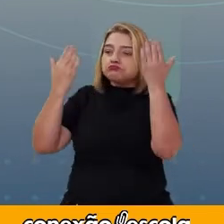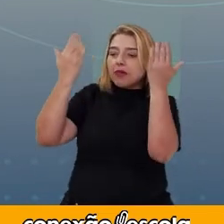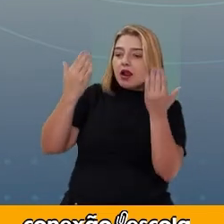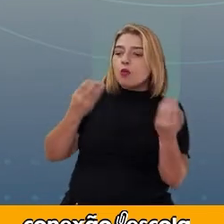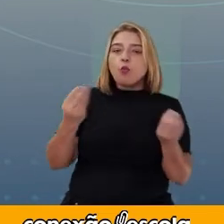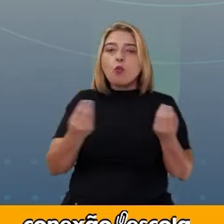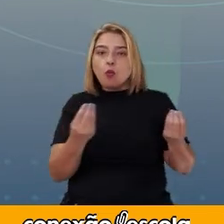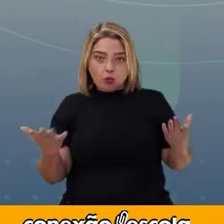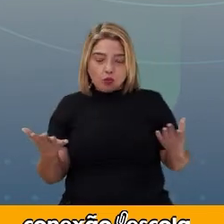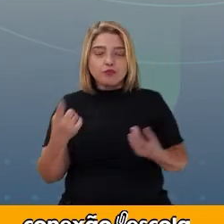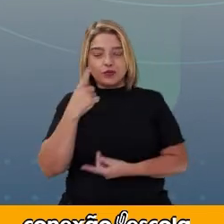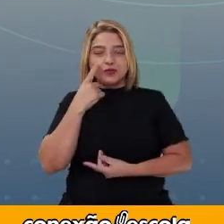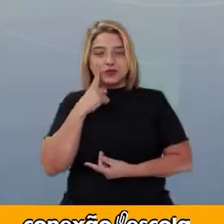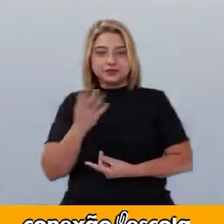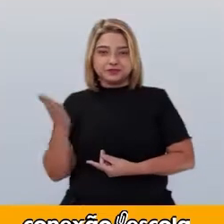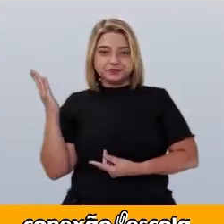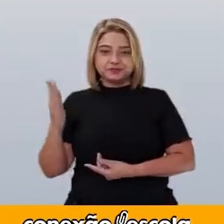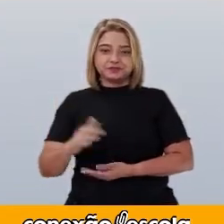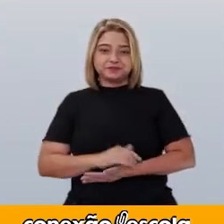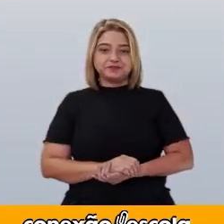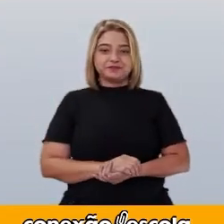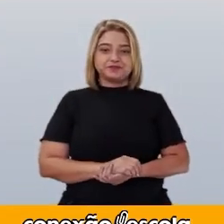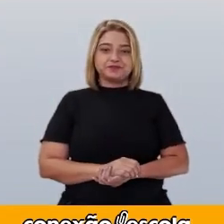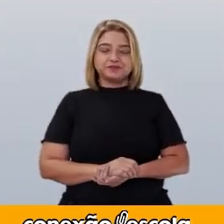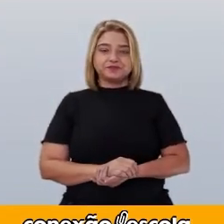analisando. Olha só.